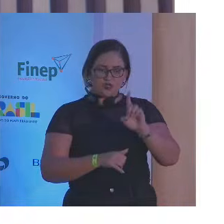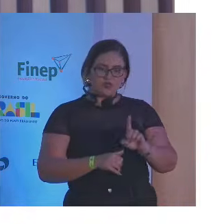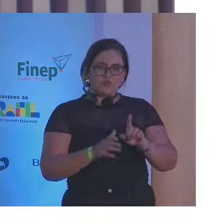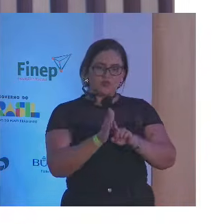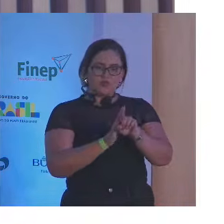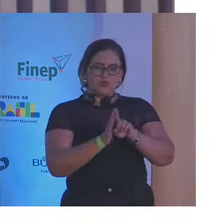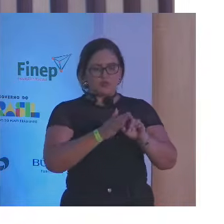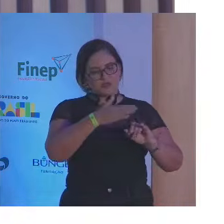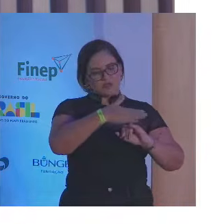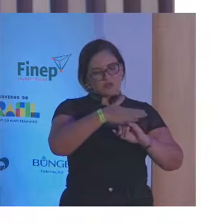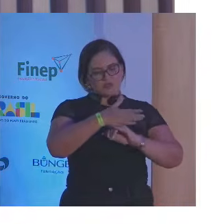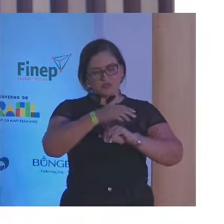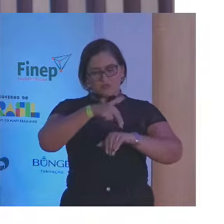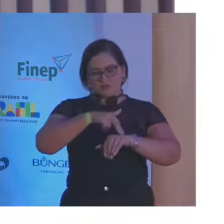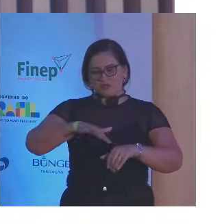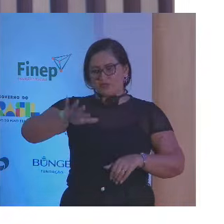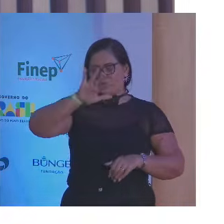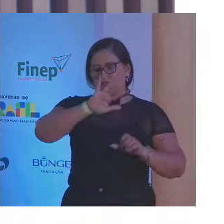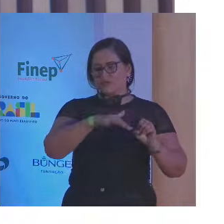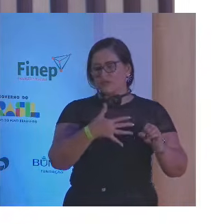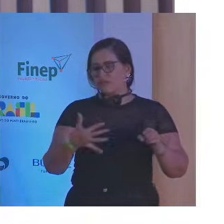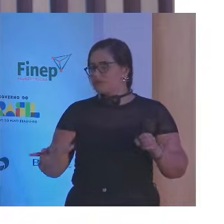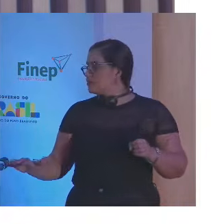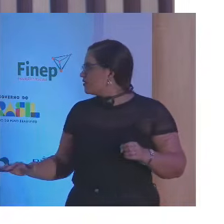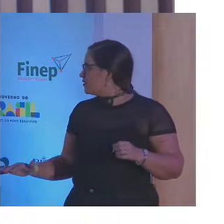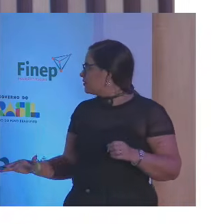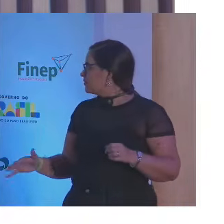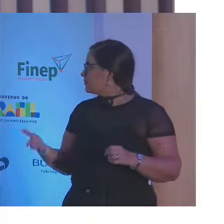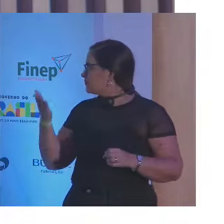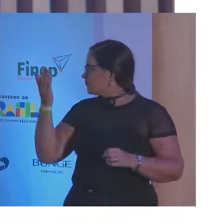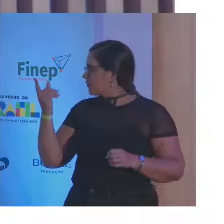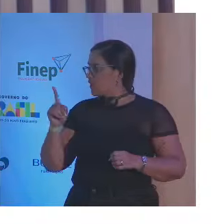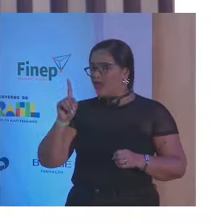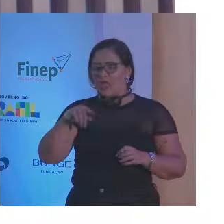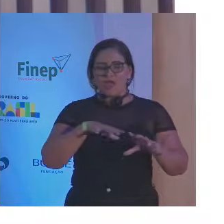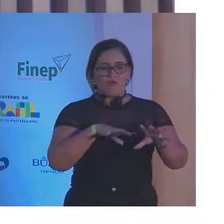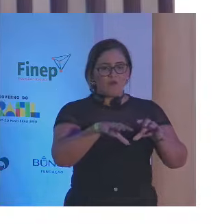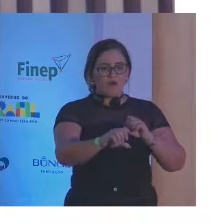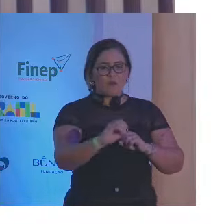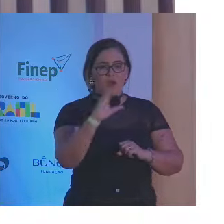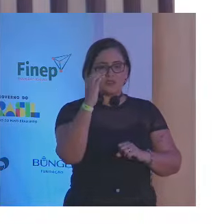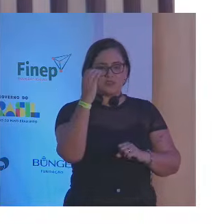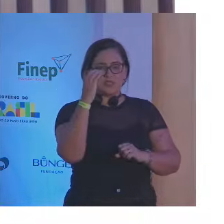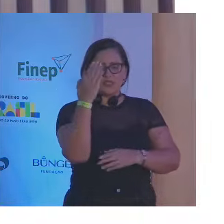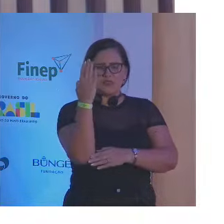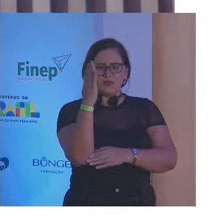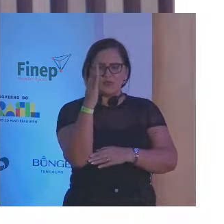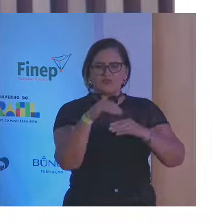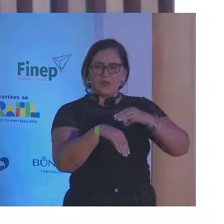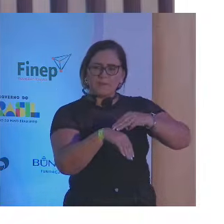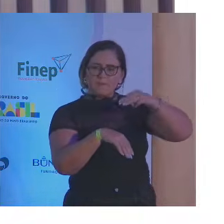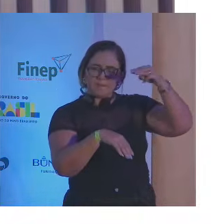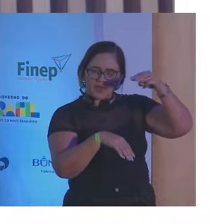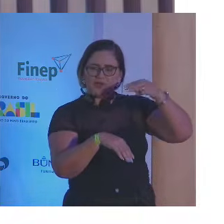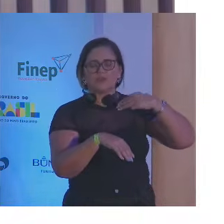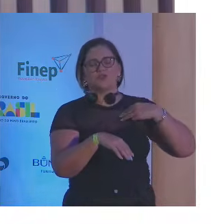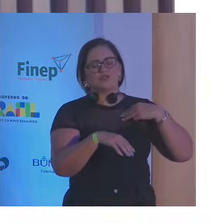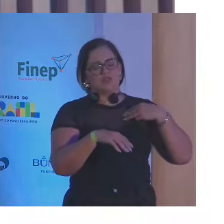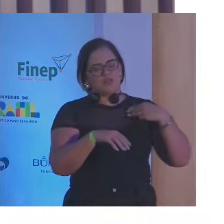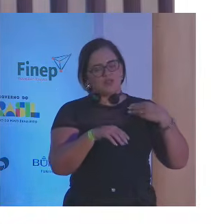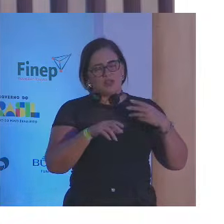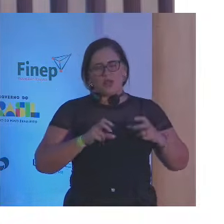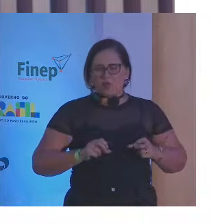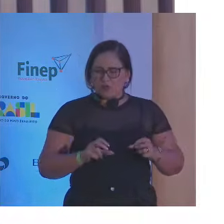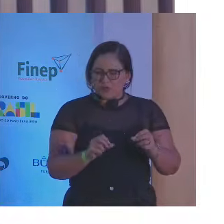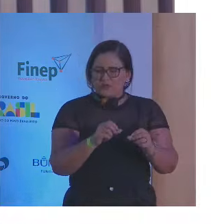nosso Instituto Nacional de Pesquisas Oceânicas. Andrei é graduado em Ciências Biológicas e mestre em Ecologia pela Universidade de